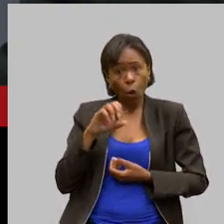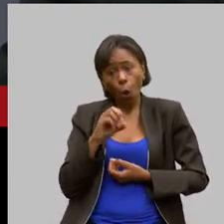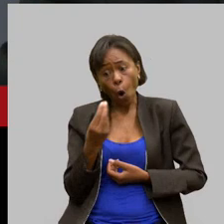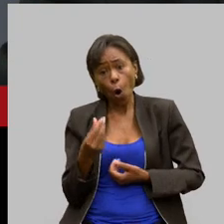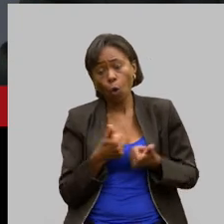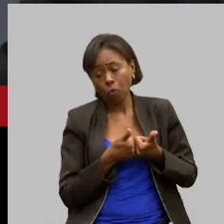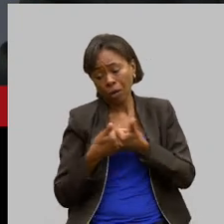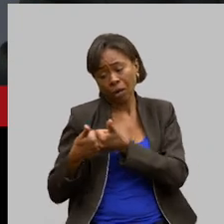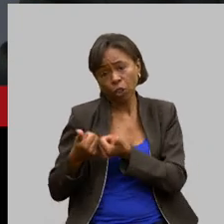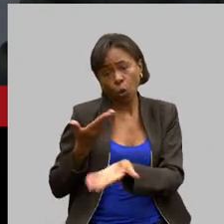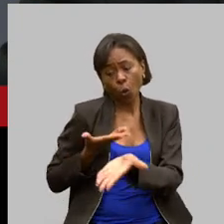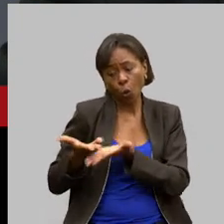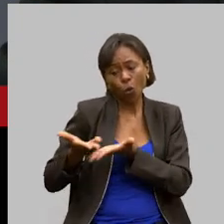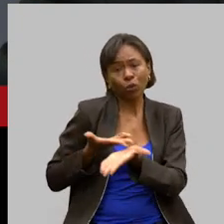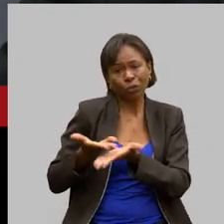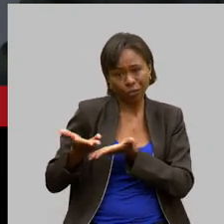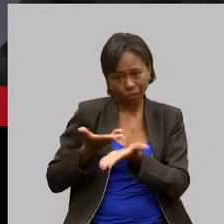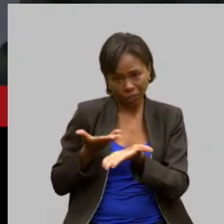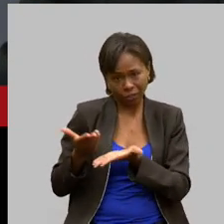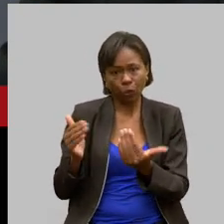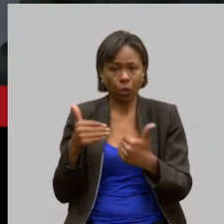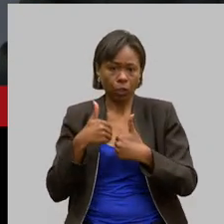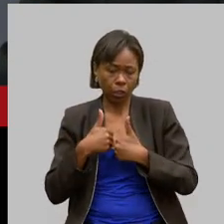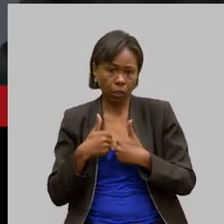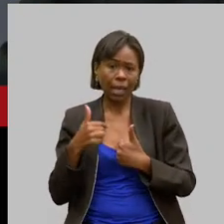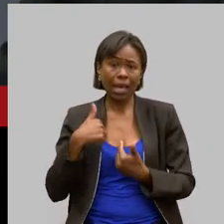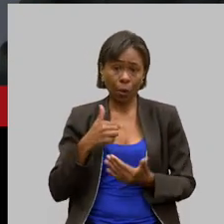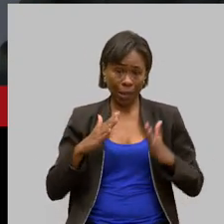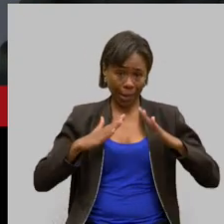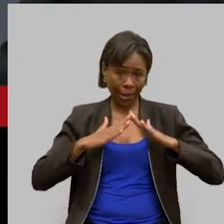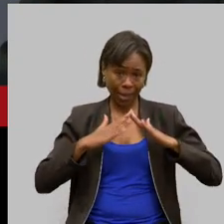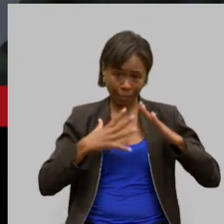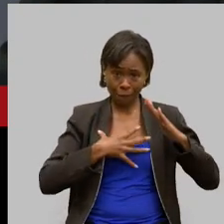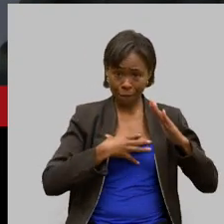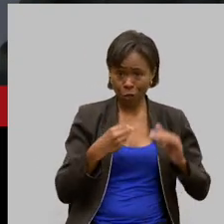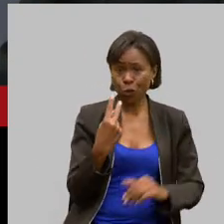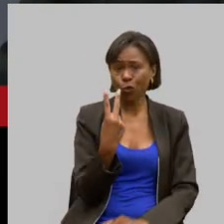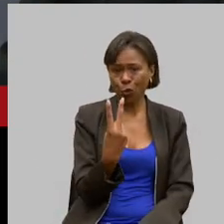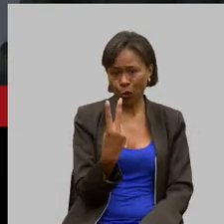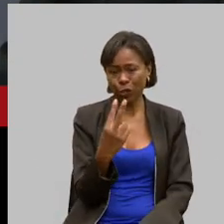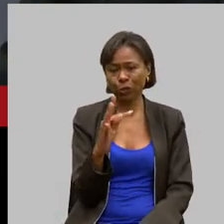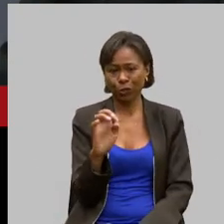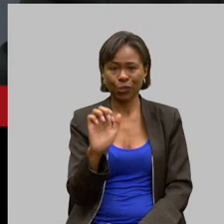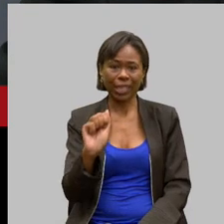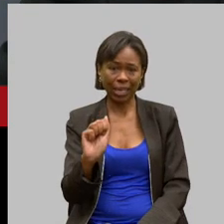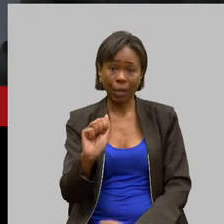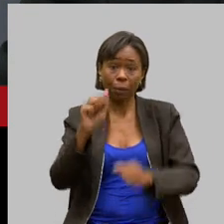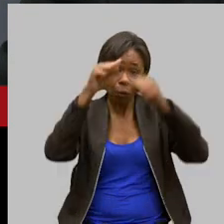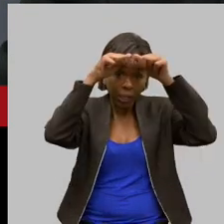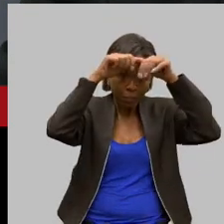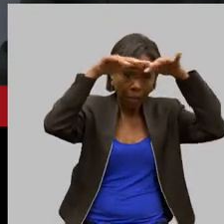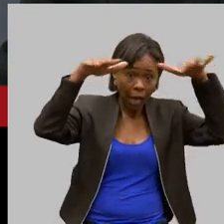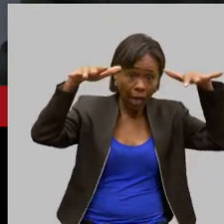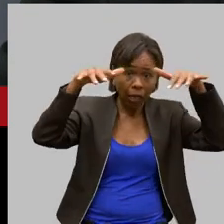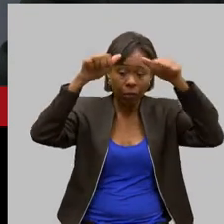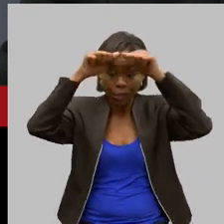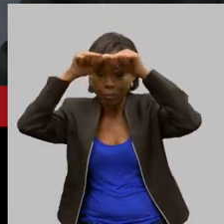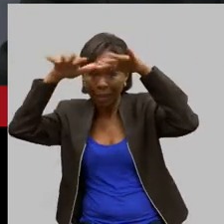caso eu não tenho um Eu tenho dois filhos com diagnóstico de teia com espectros completamente diferentes